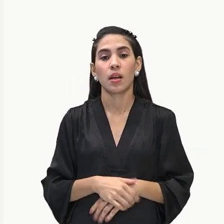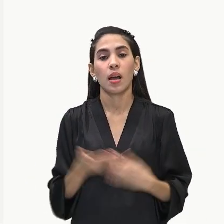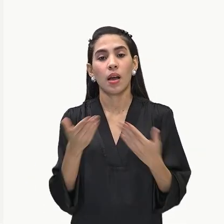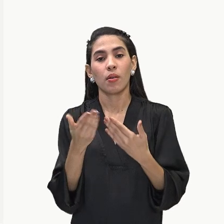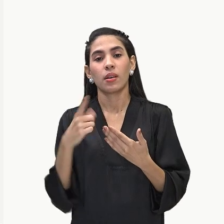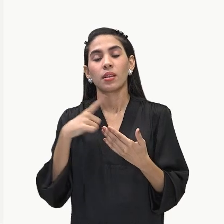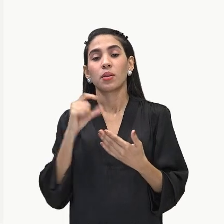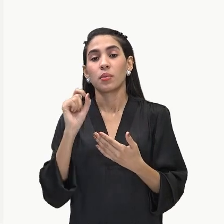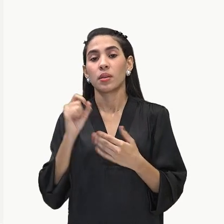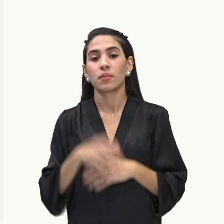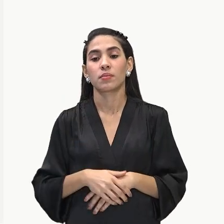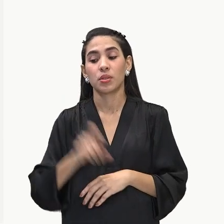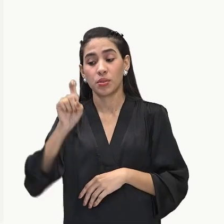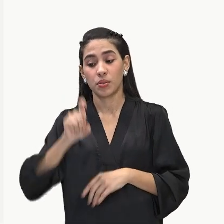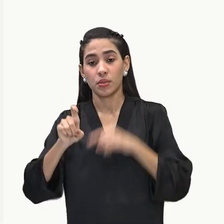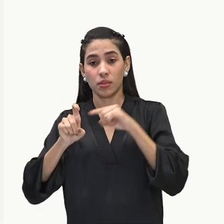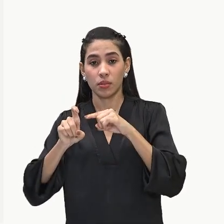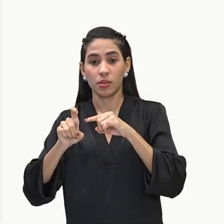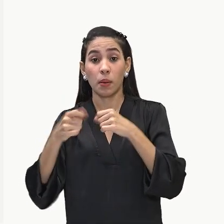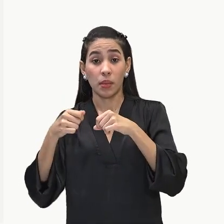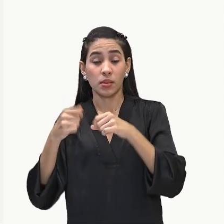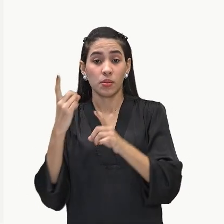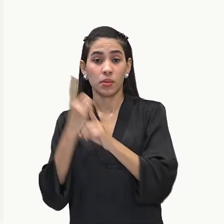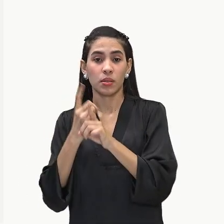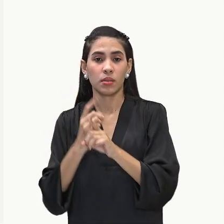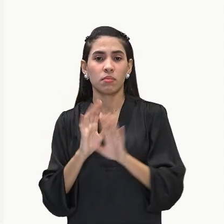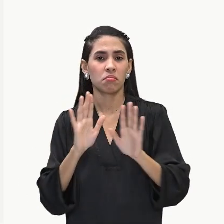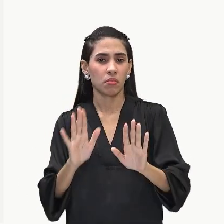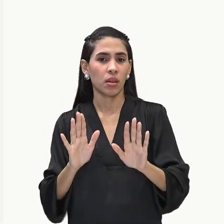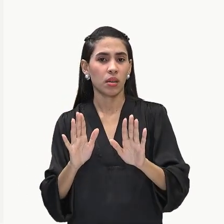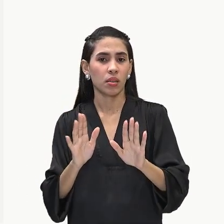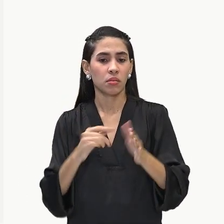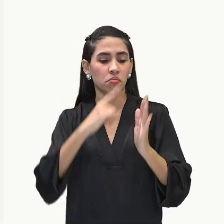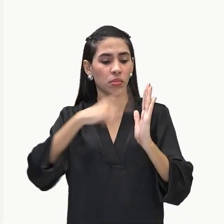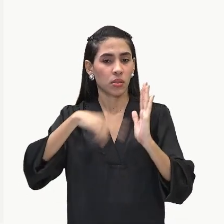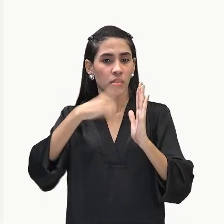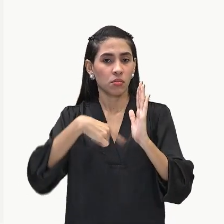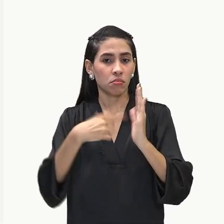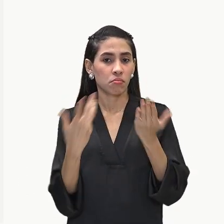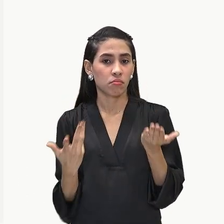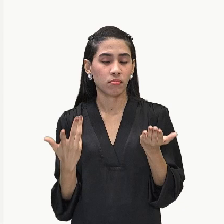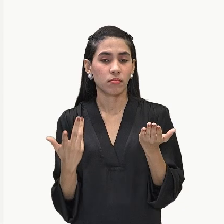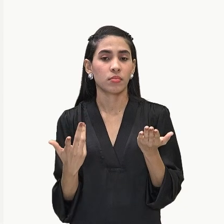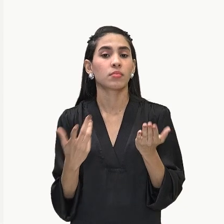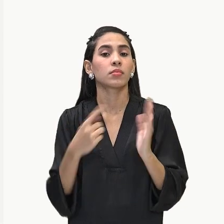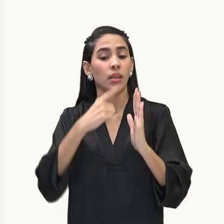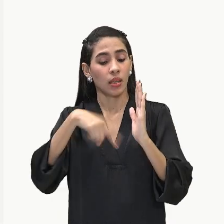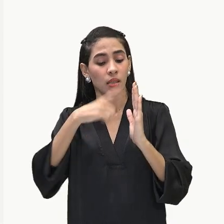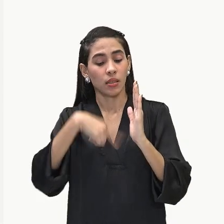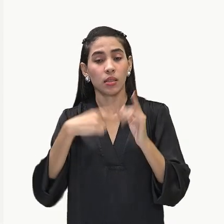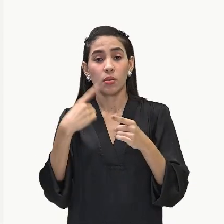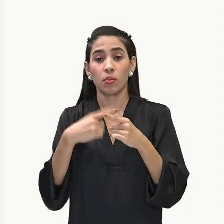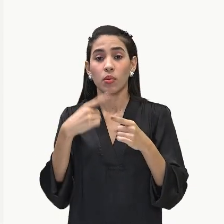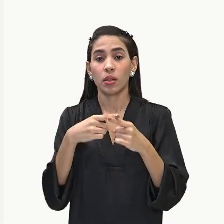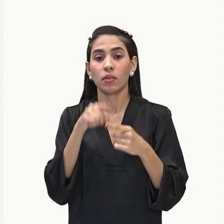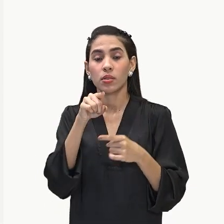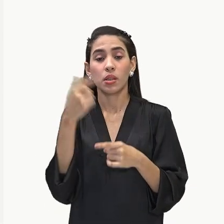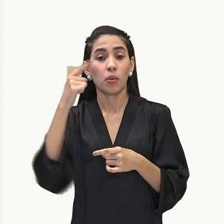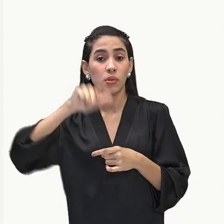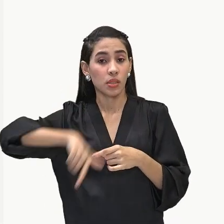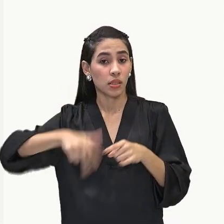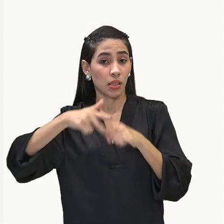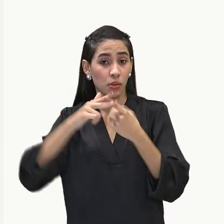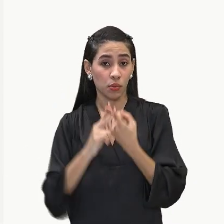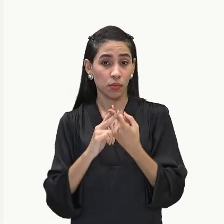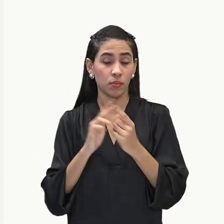quem? O valor do x. Ué, professora, mas ele não foi eliminado? Ele foi eliminado só para que se conseguisse